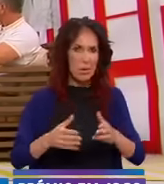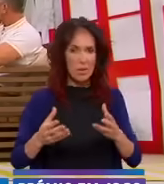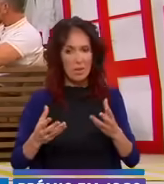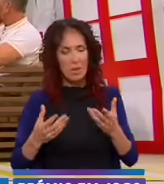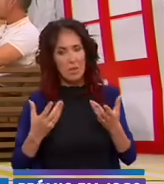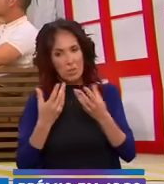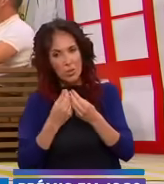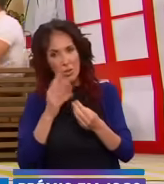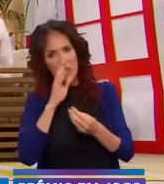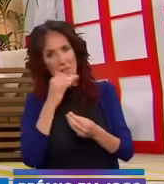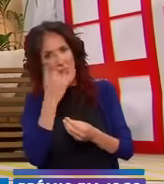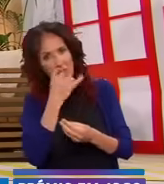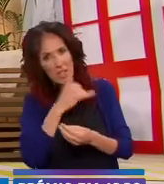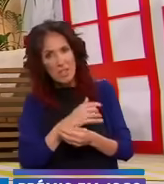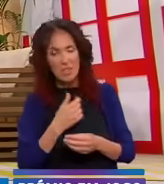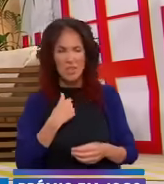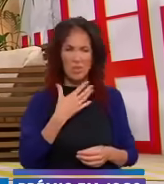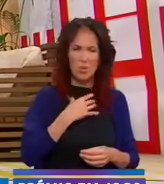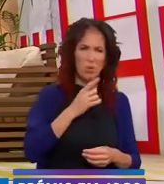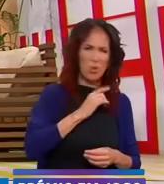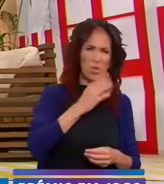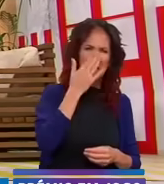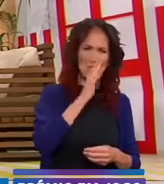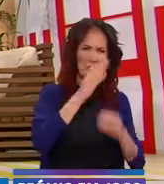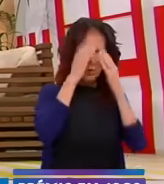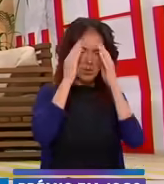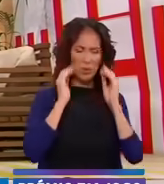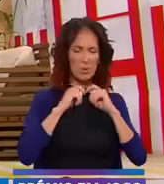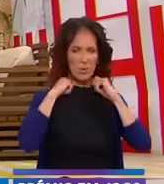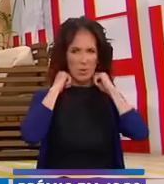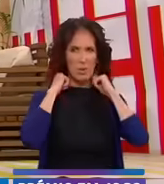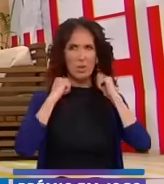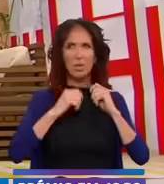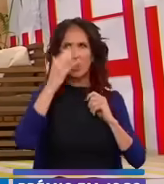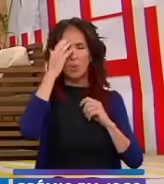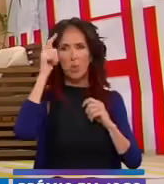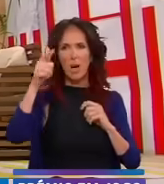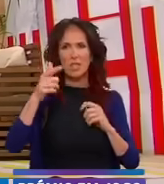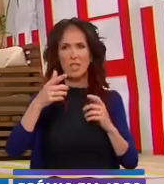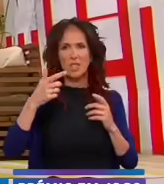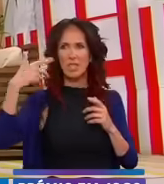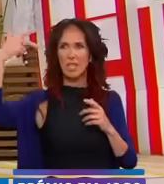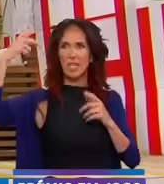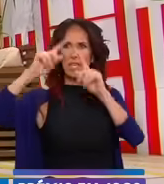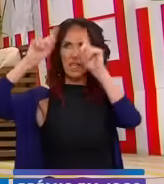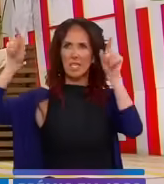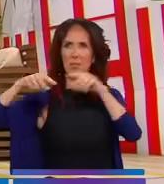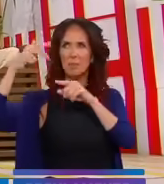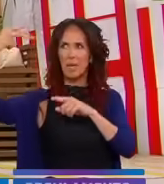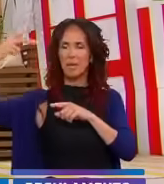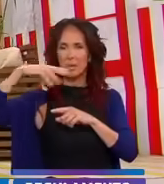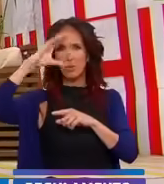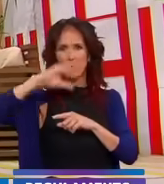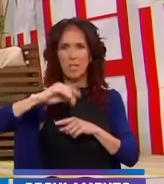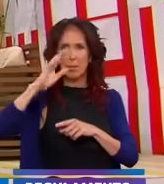da Daniela. Acham mesmo que neste plano a Daniela não sabe que há uma câmara a filmá-la, que vai dar conversa vai tornar... Acho que o David